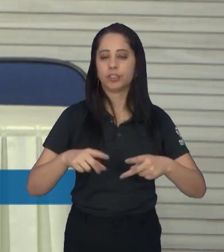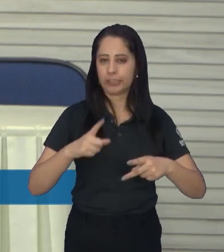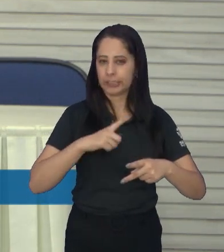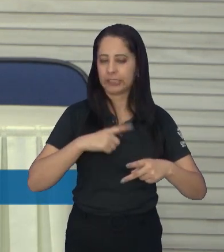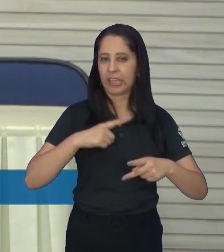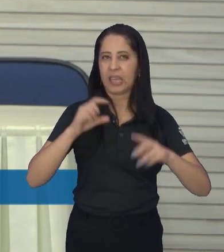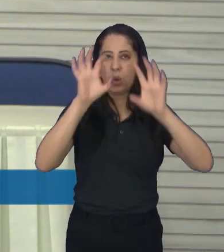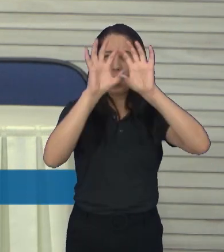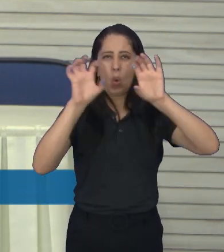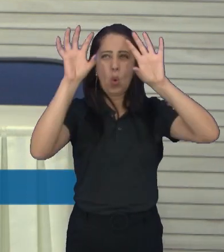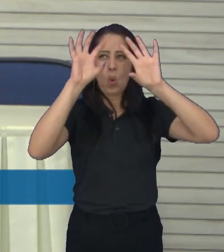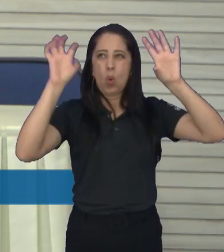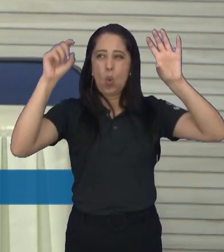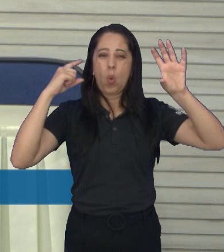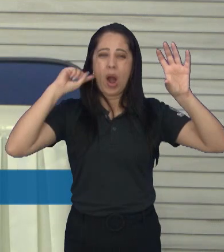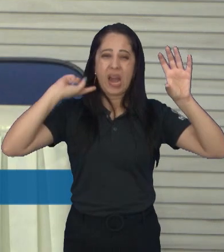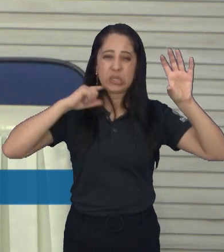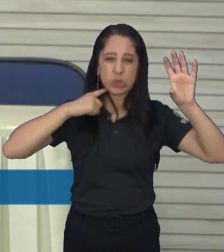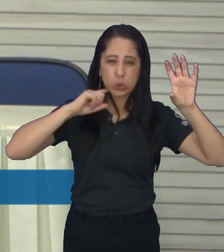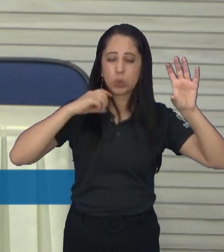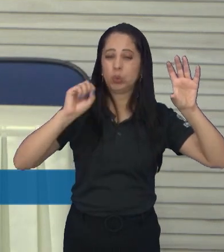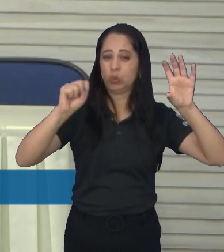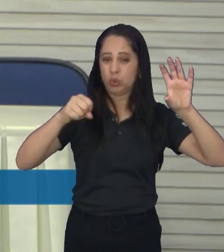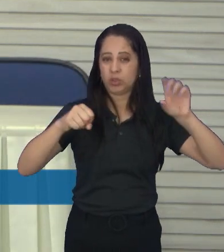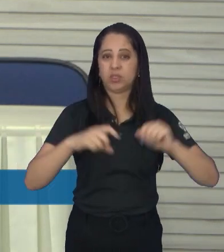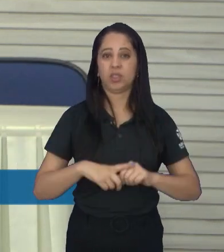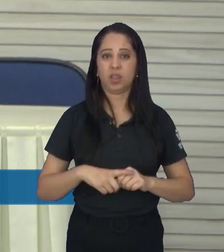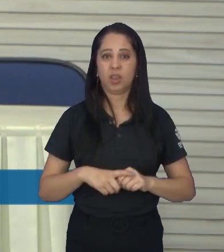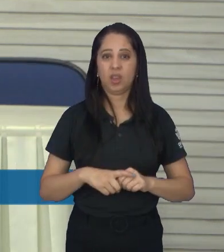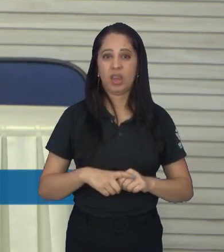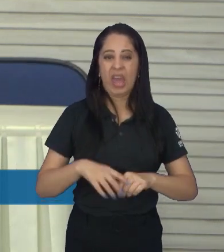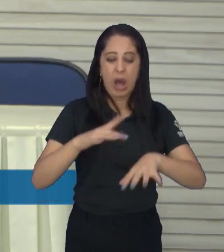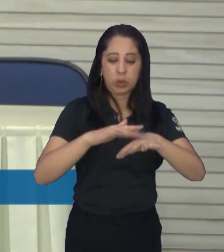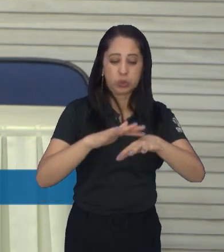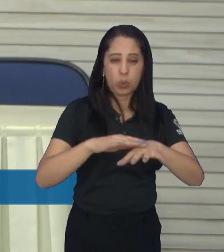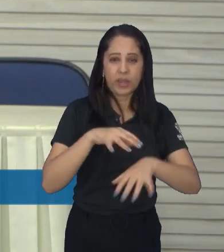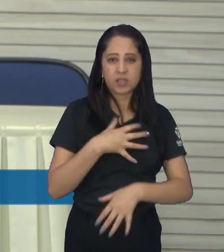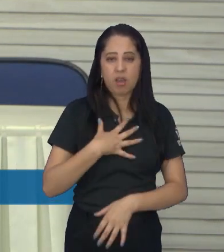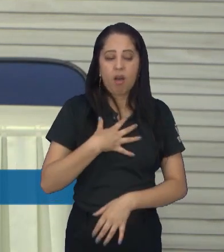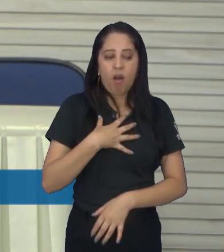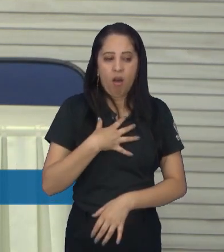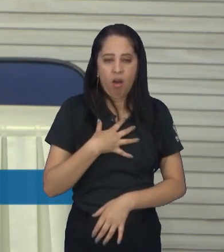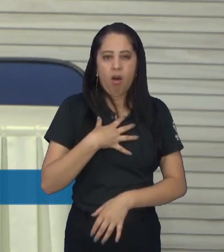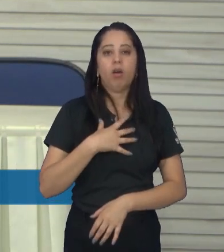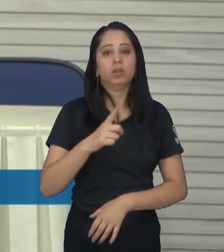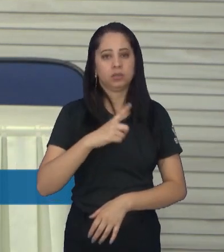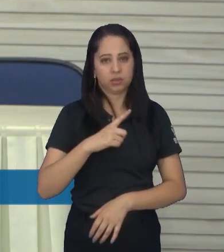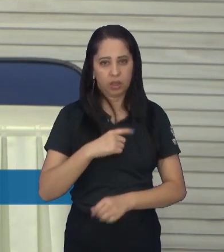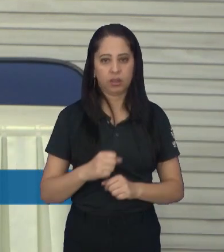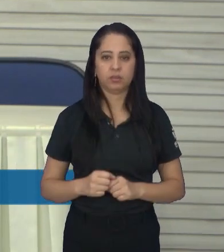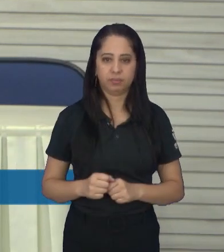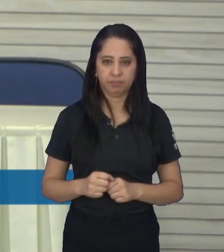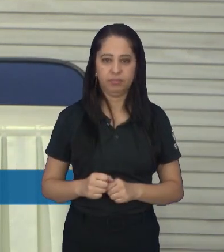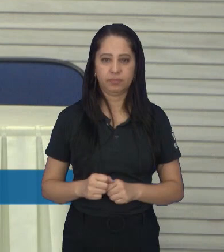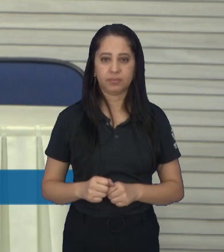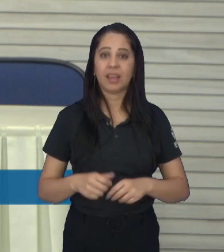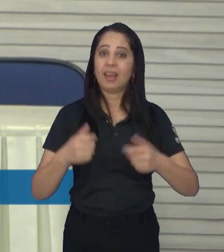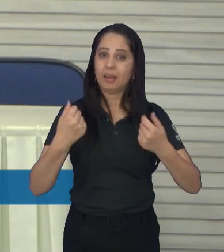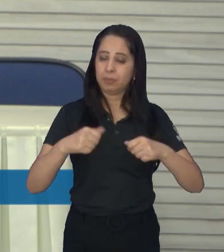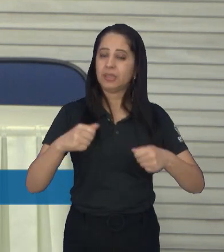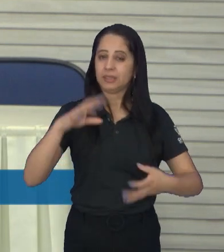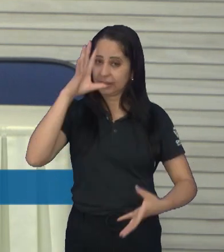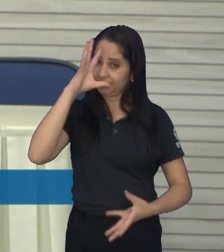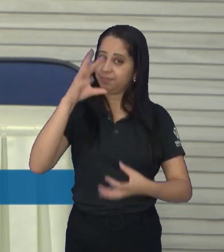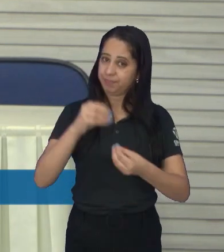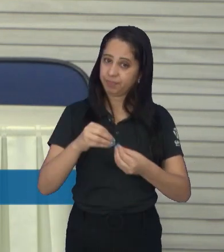vem crescendo consideravelmente os cachos de doenças respiratórias doenças cardiovasculares e isso tudo precisa ser levado